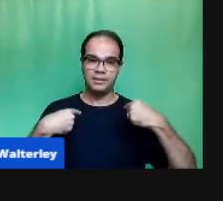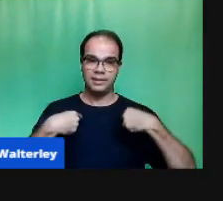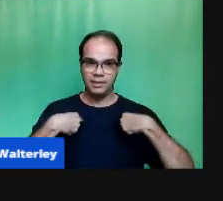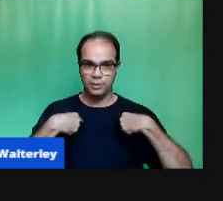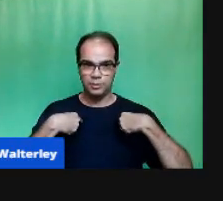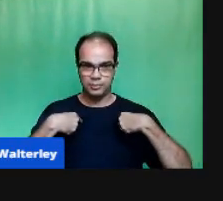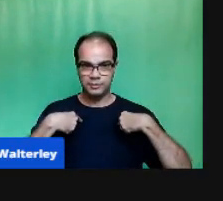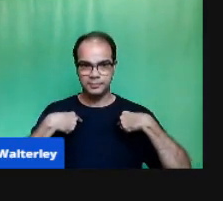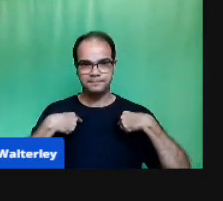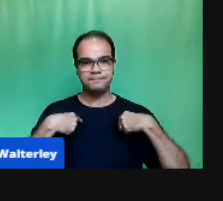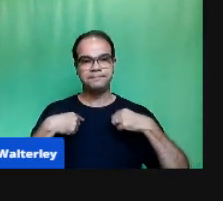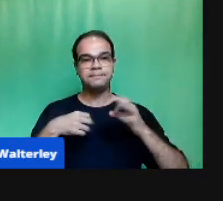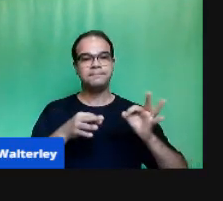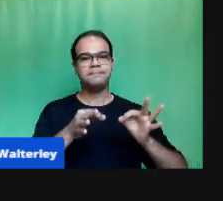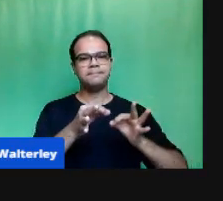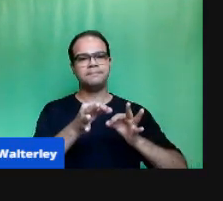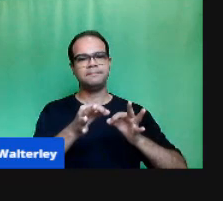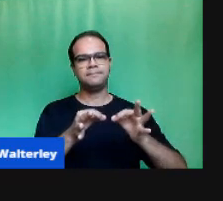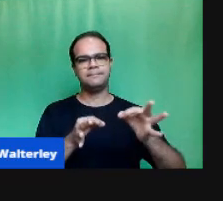nos organizar